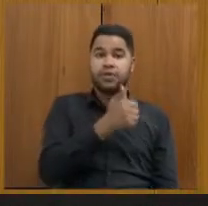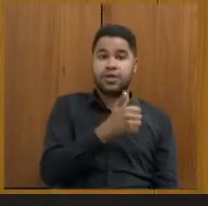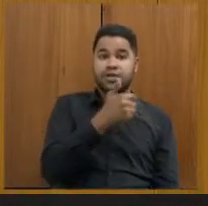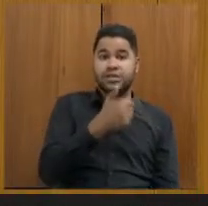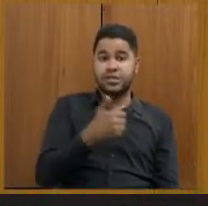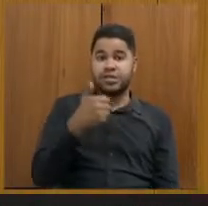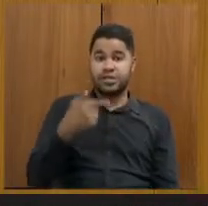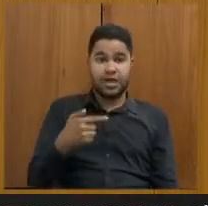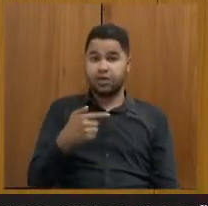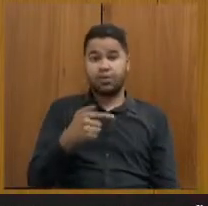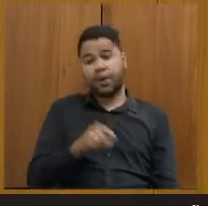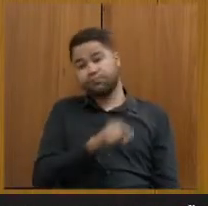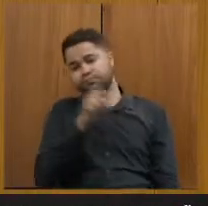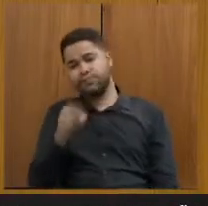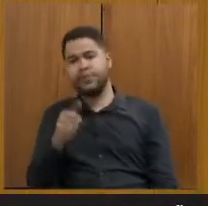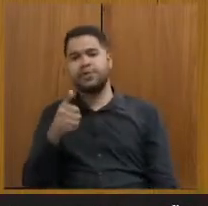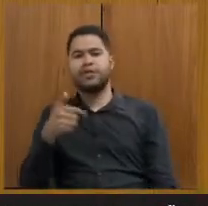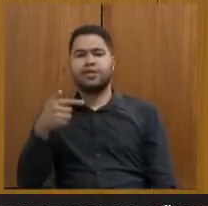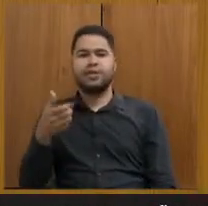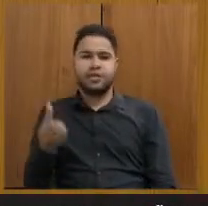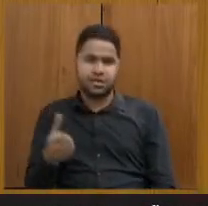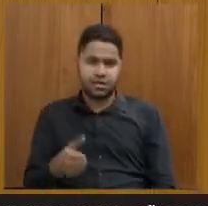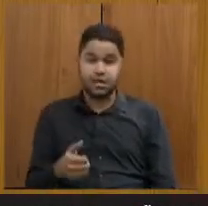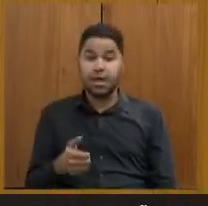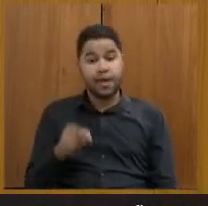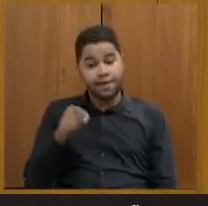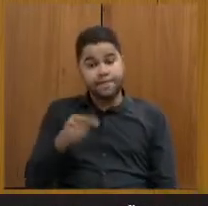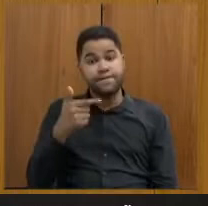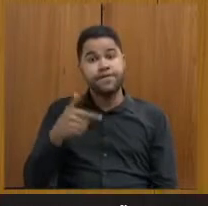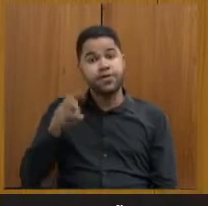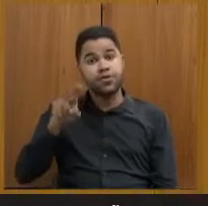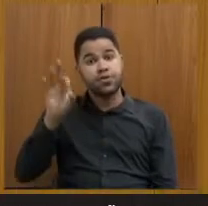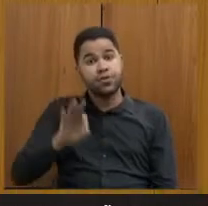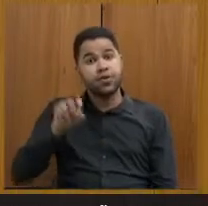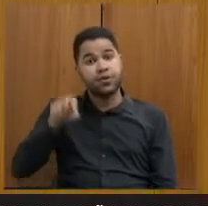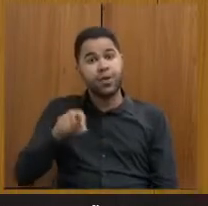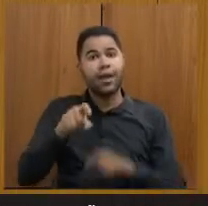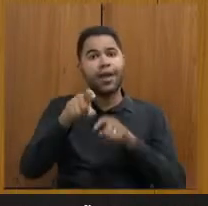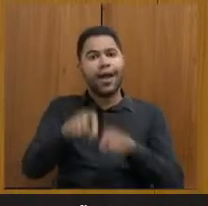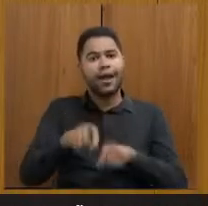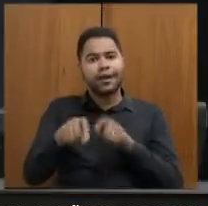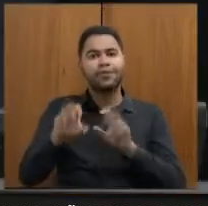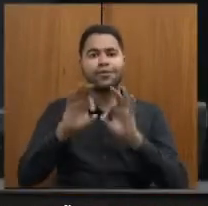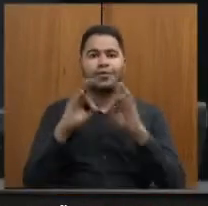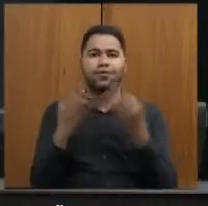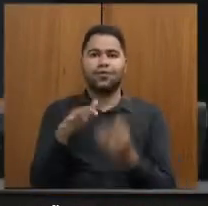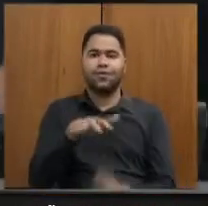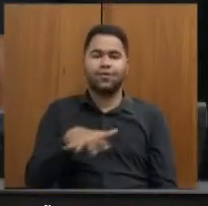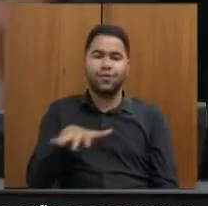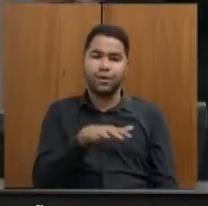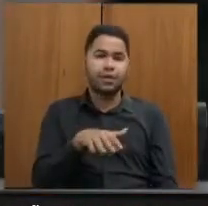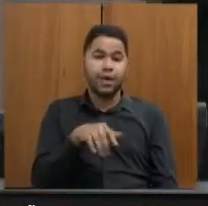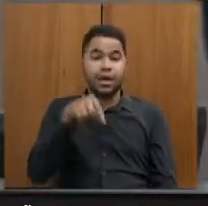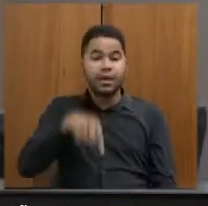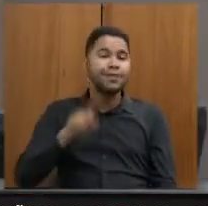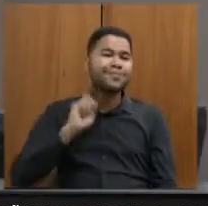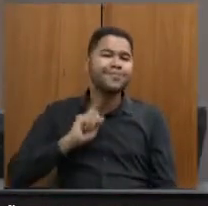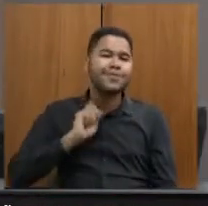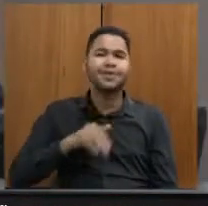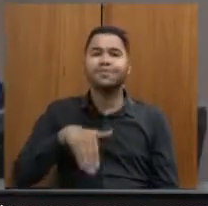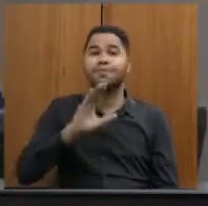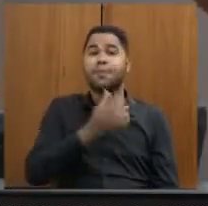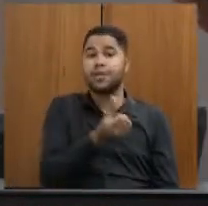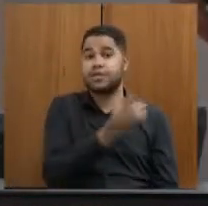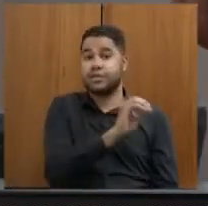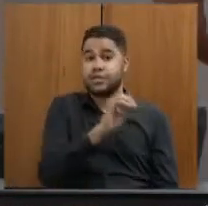milhões 25% disso é da Agricultura Familiar nós temos de Minas Gerais mais de 600 é